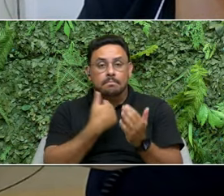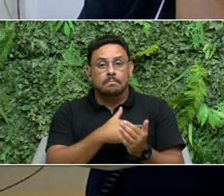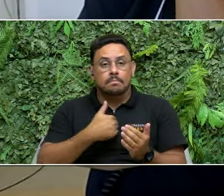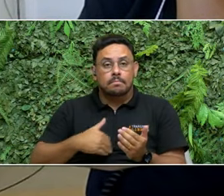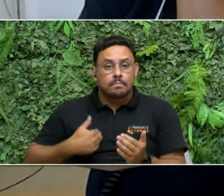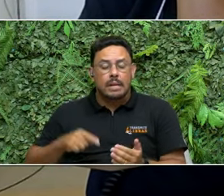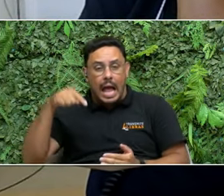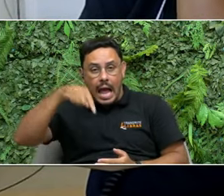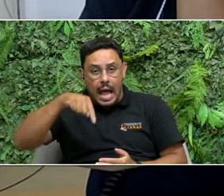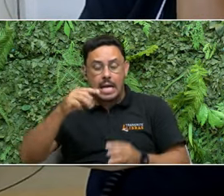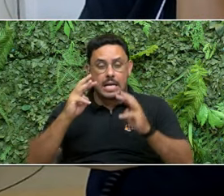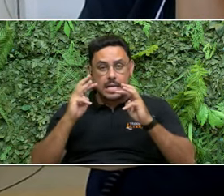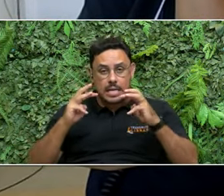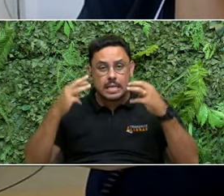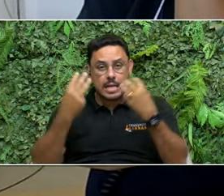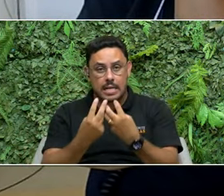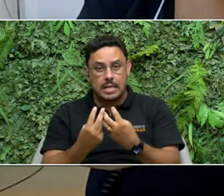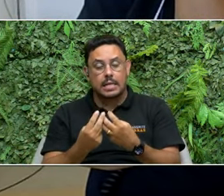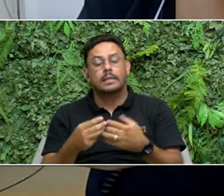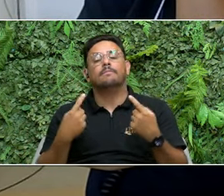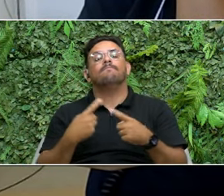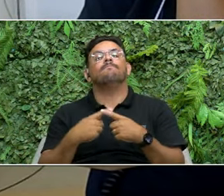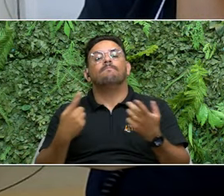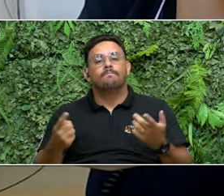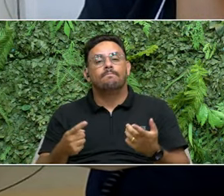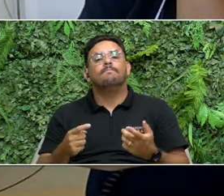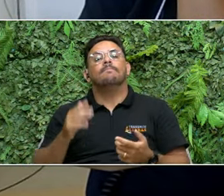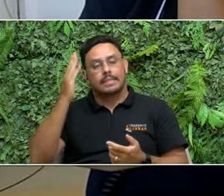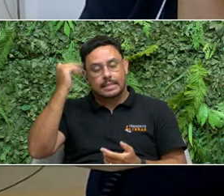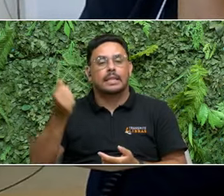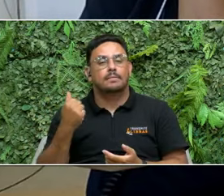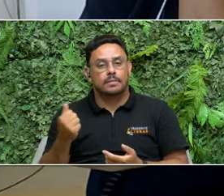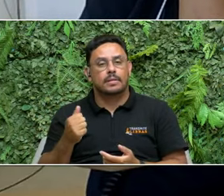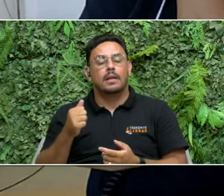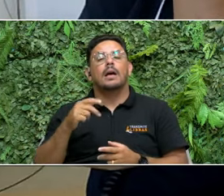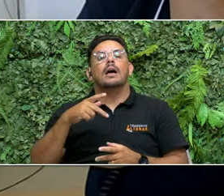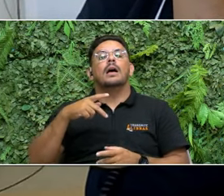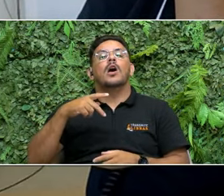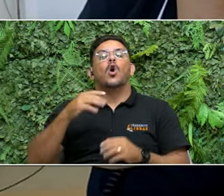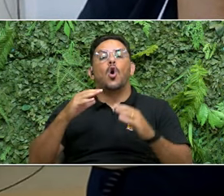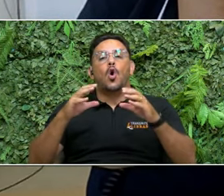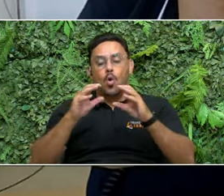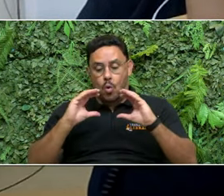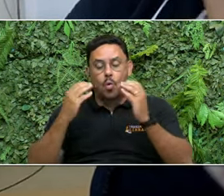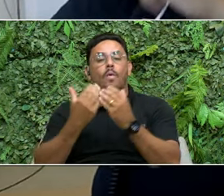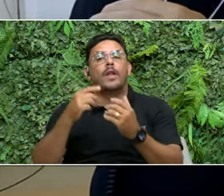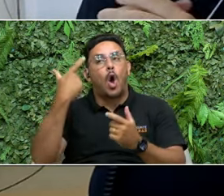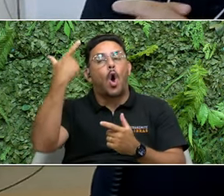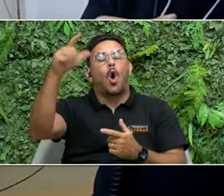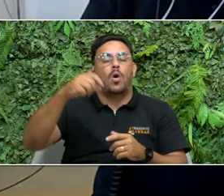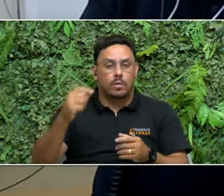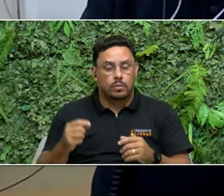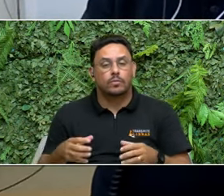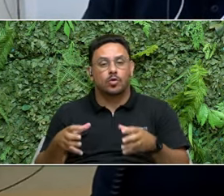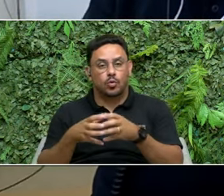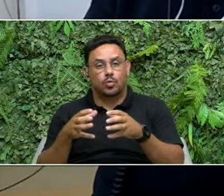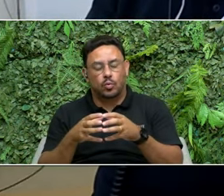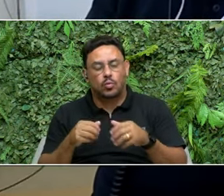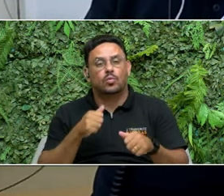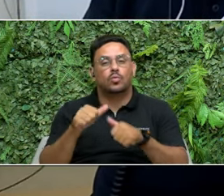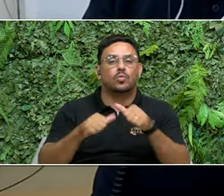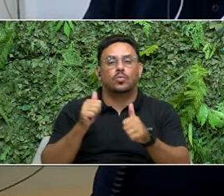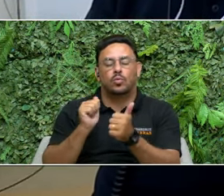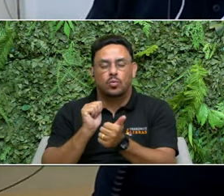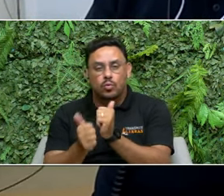pelo menos em casa porque vamos reconhecer que fora de casa o time do Atlético jogando de forma reativa né